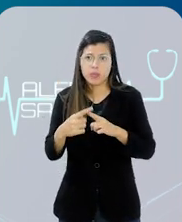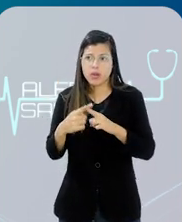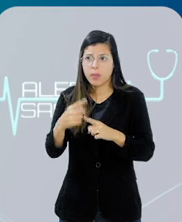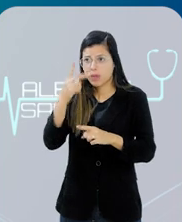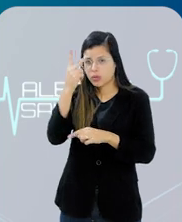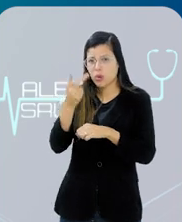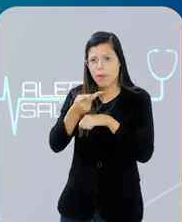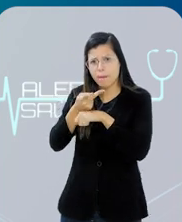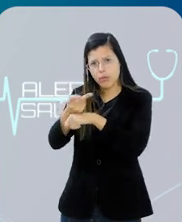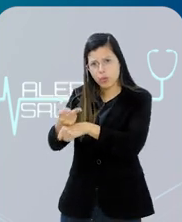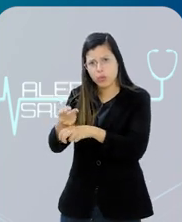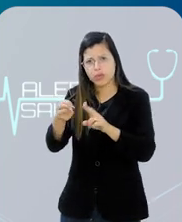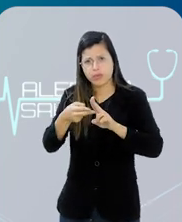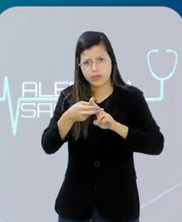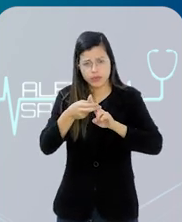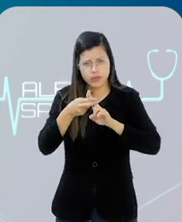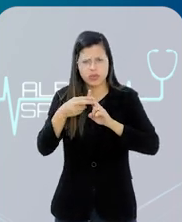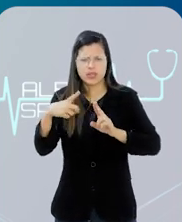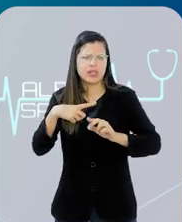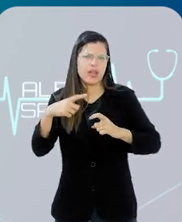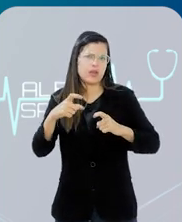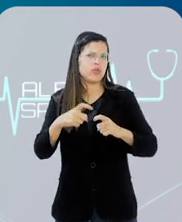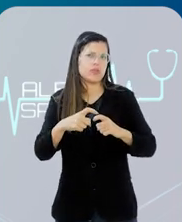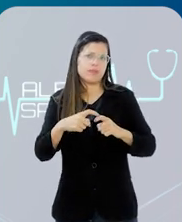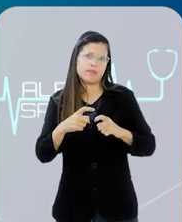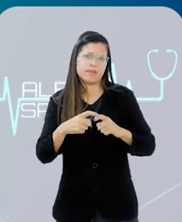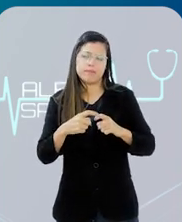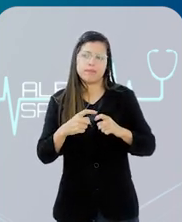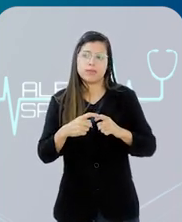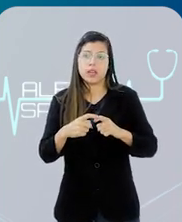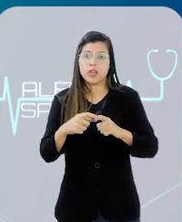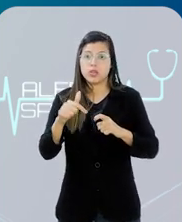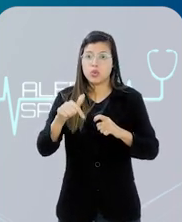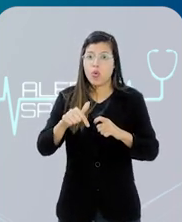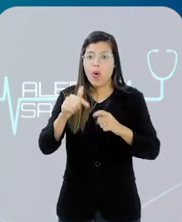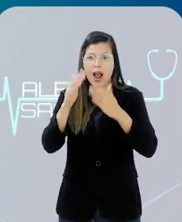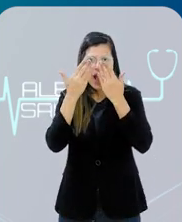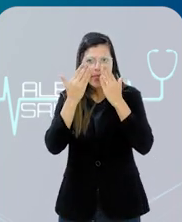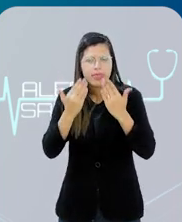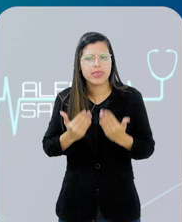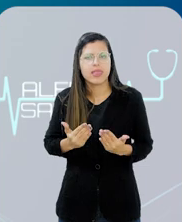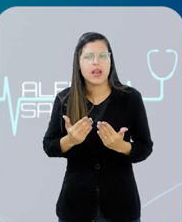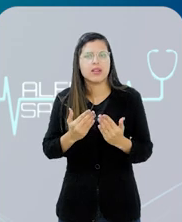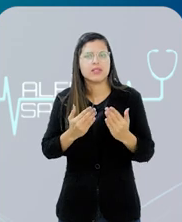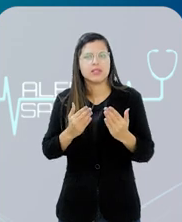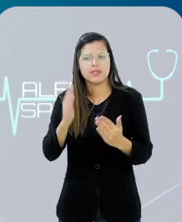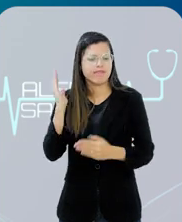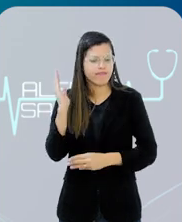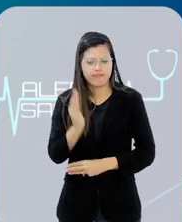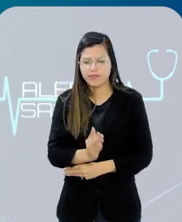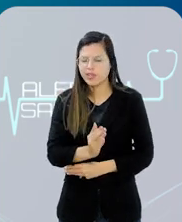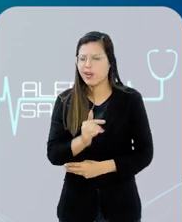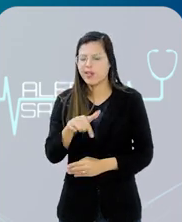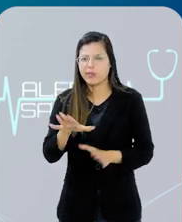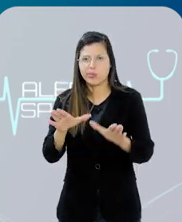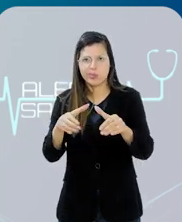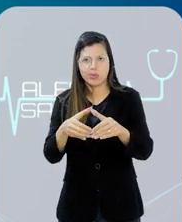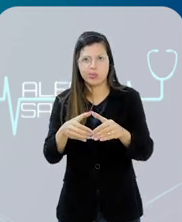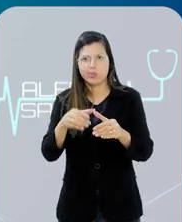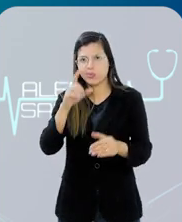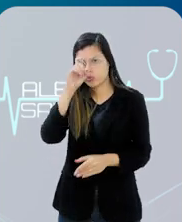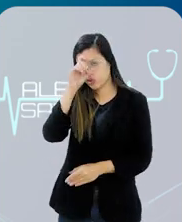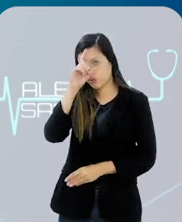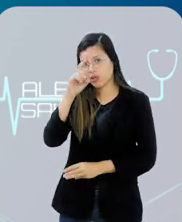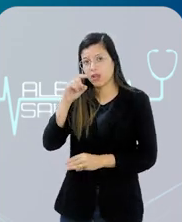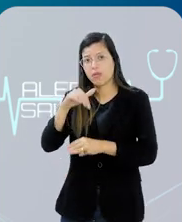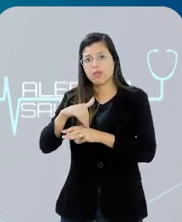SUS tem ali os médicos do serviço. Essa análise é objetiva no grupo ali do próprio hospital,